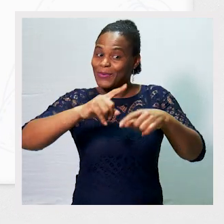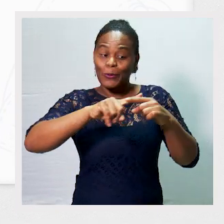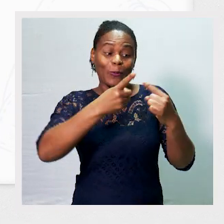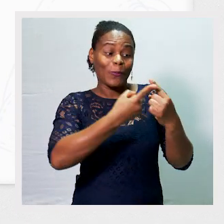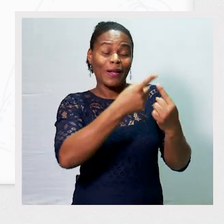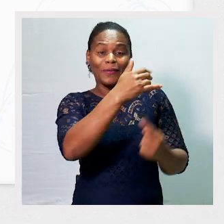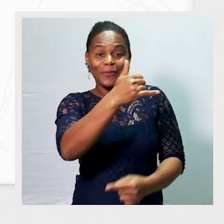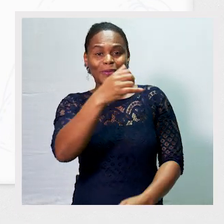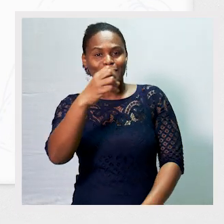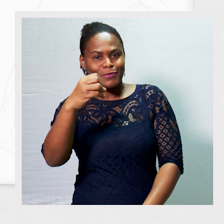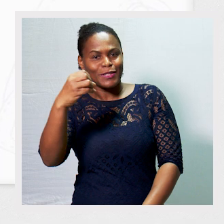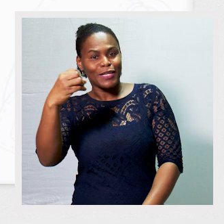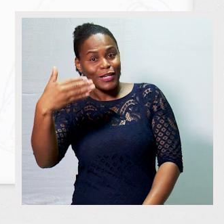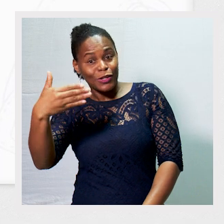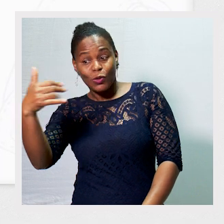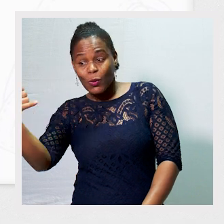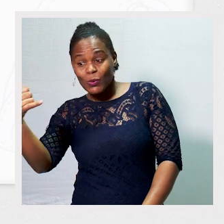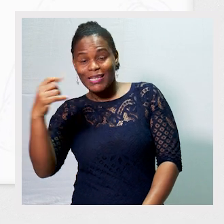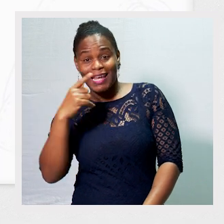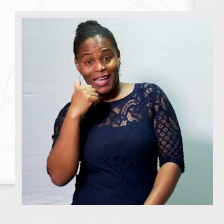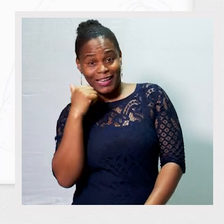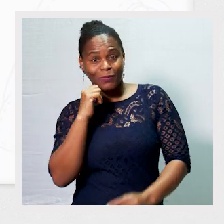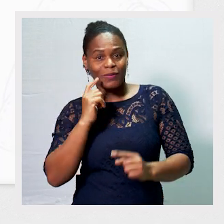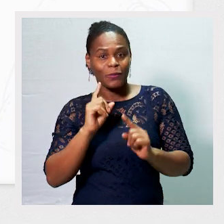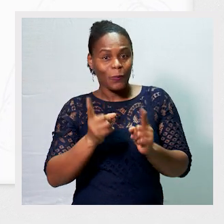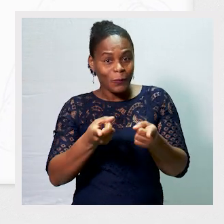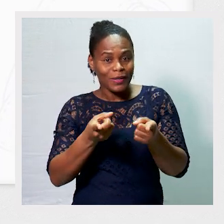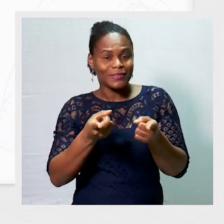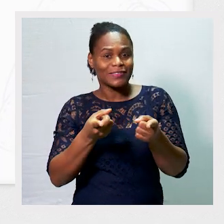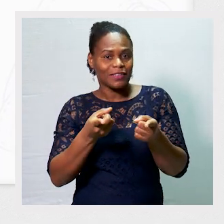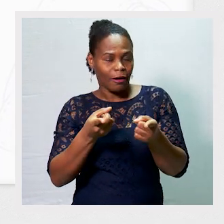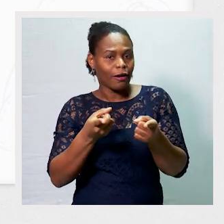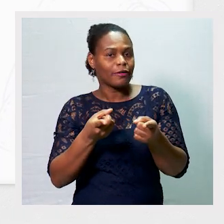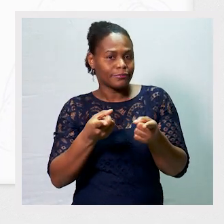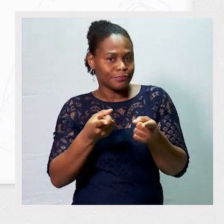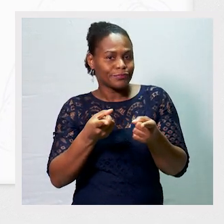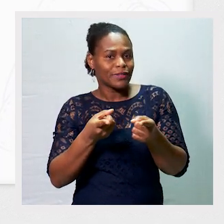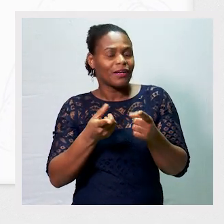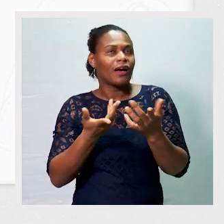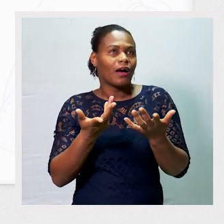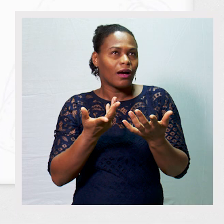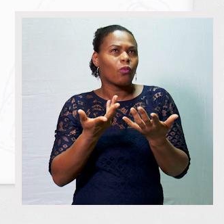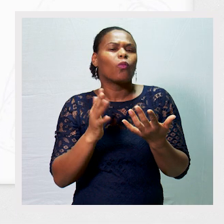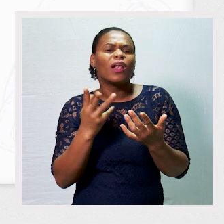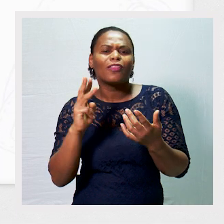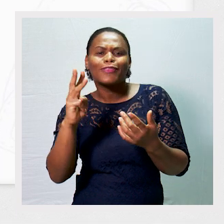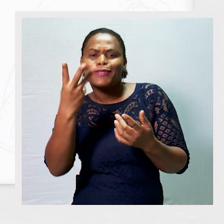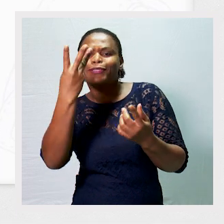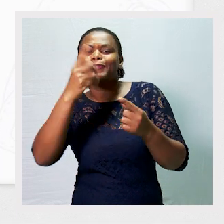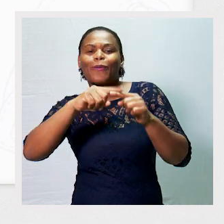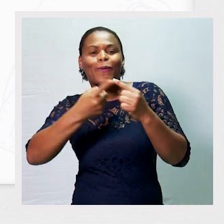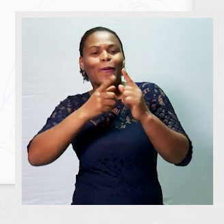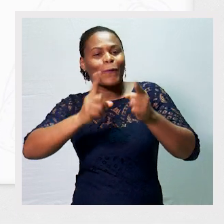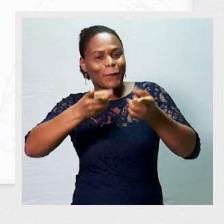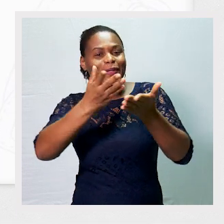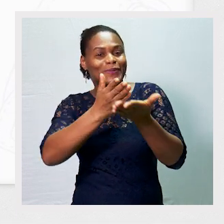frequentava, melhor dizendo, o terceiro ano. Está bem? Podem dar uma vista de olhos, podem